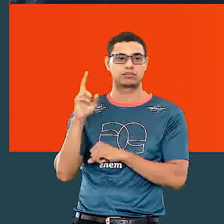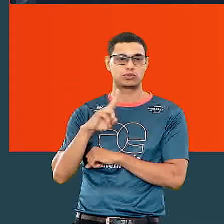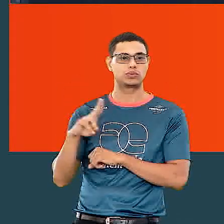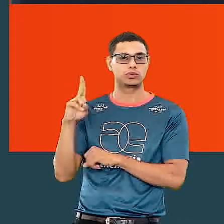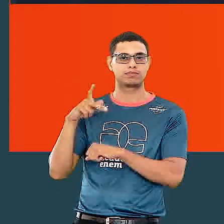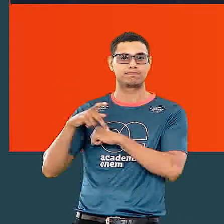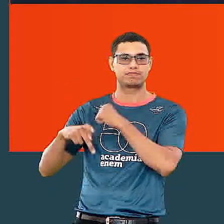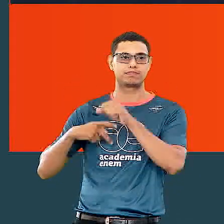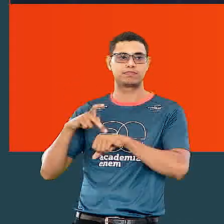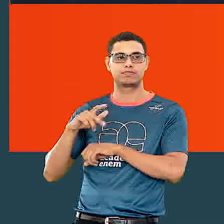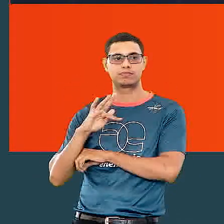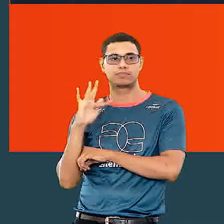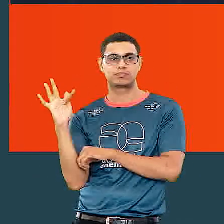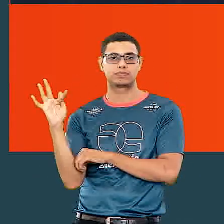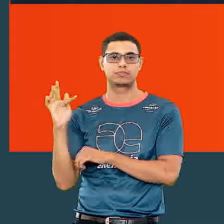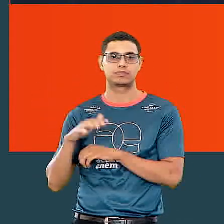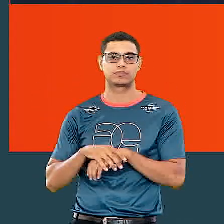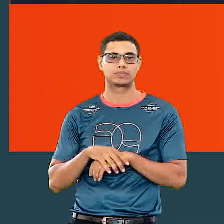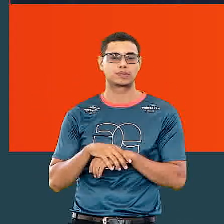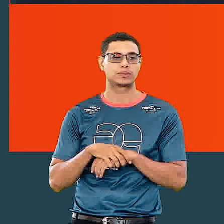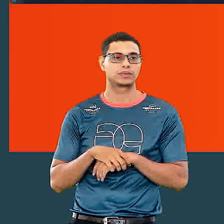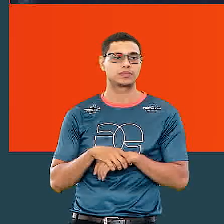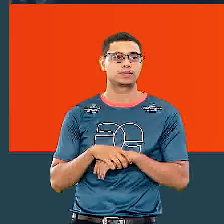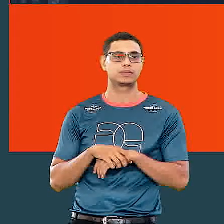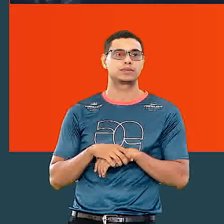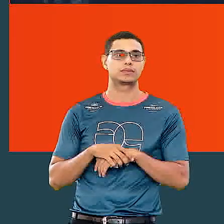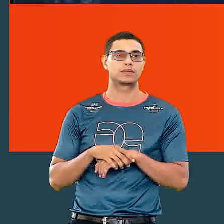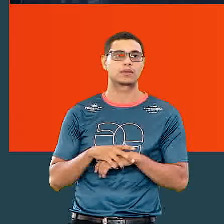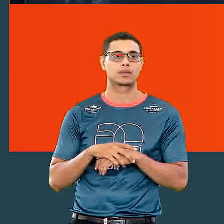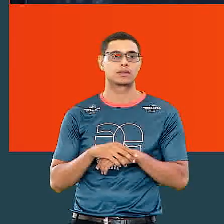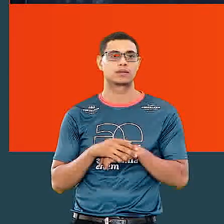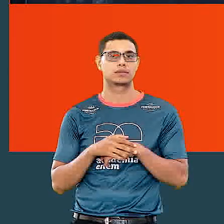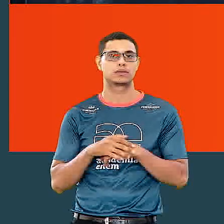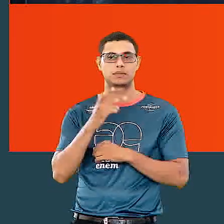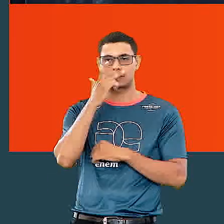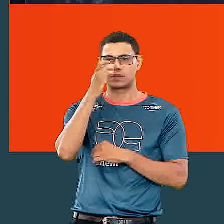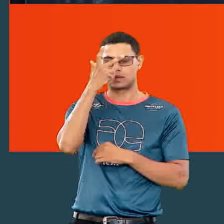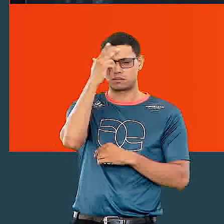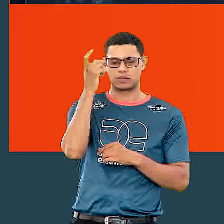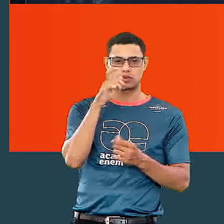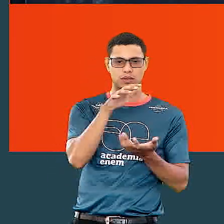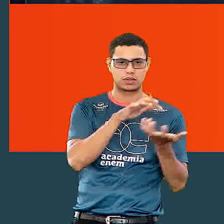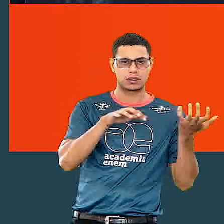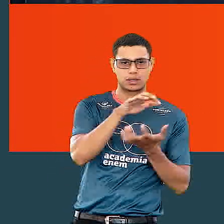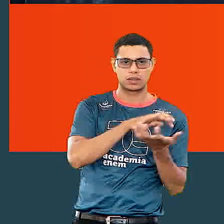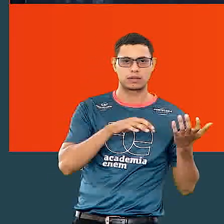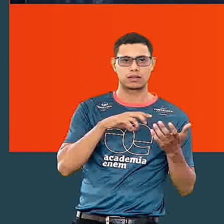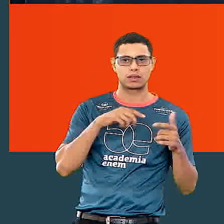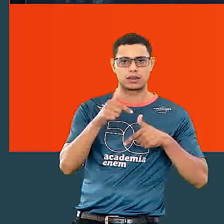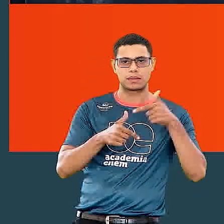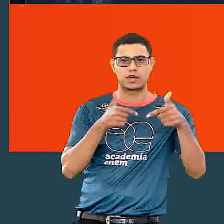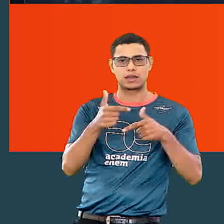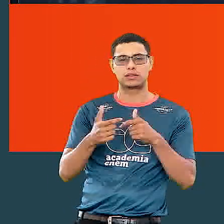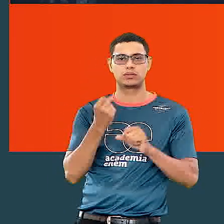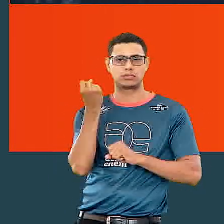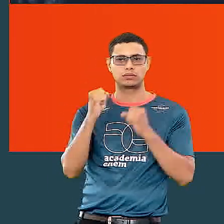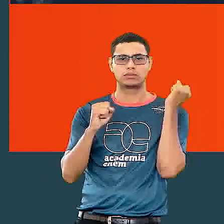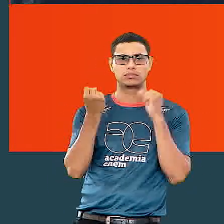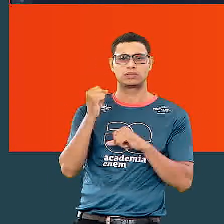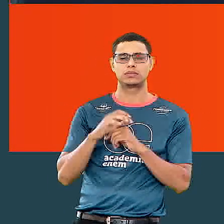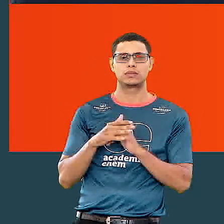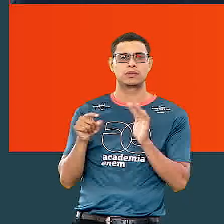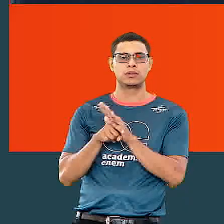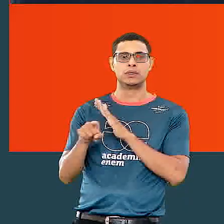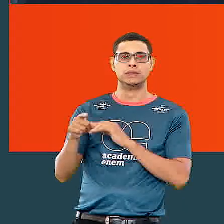França. Em resumo, agindo como se os grevistas fossem modernos operários industriais. Negada,